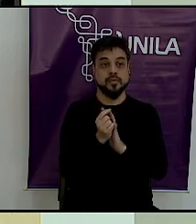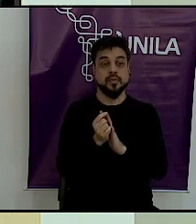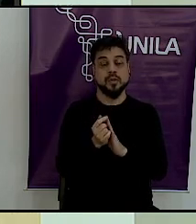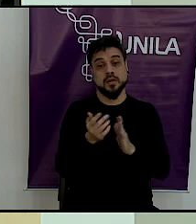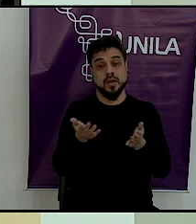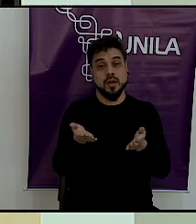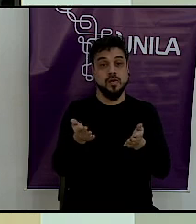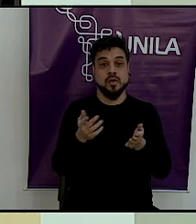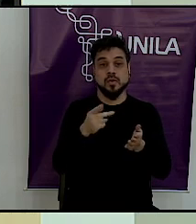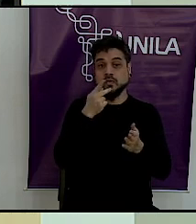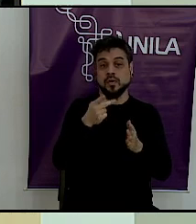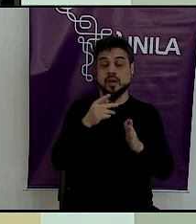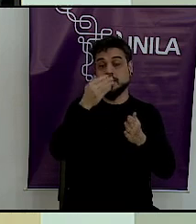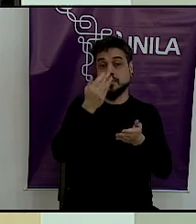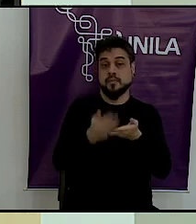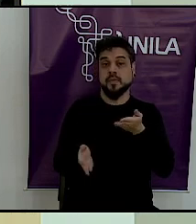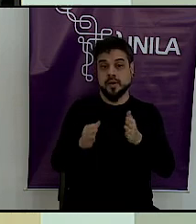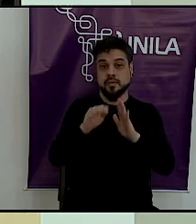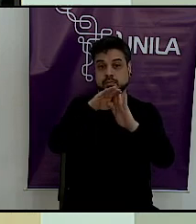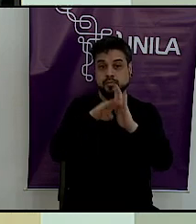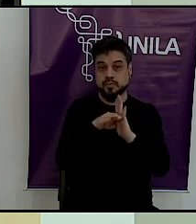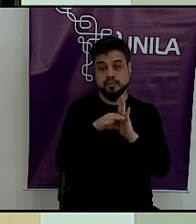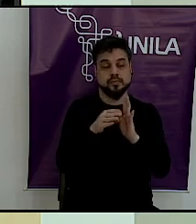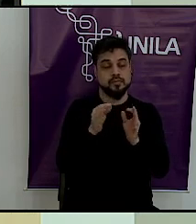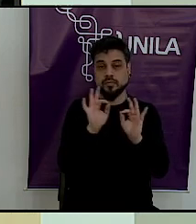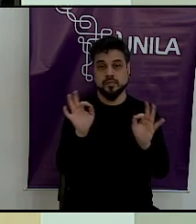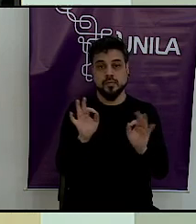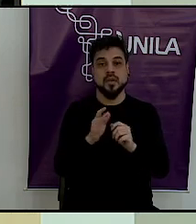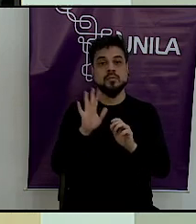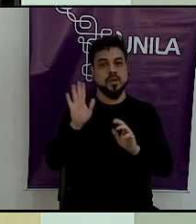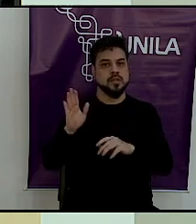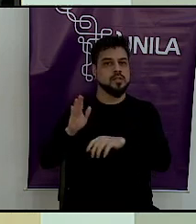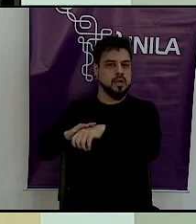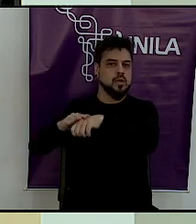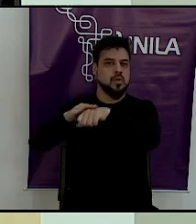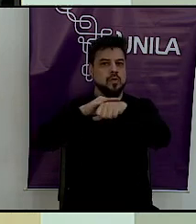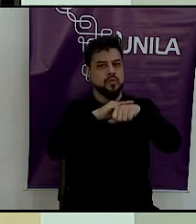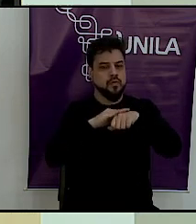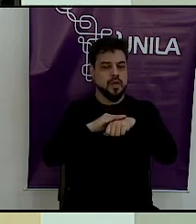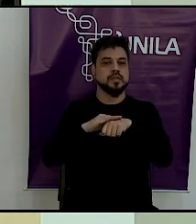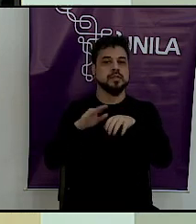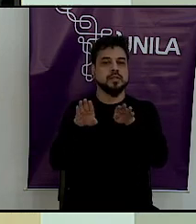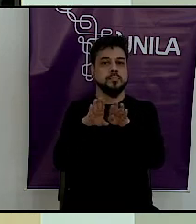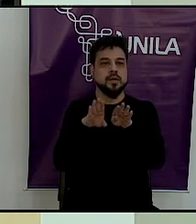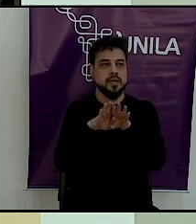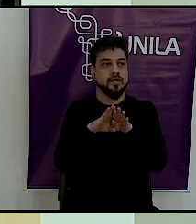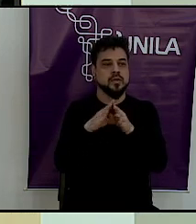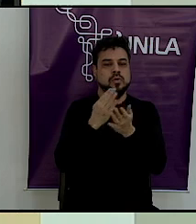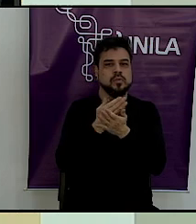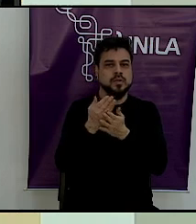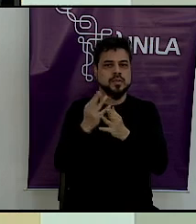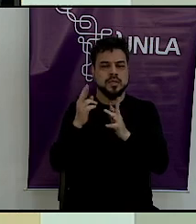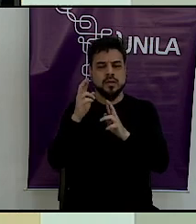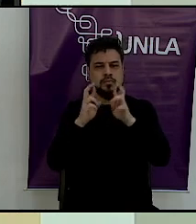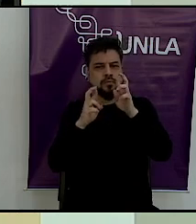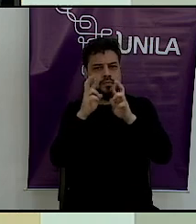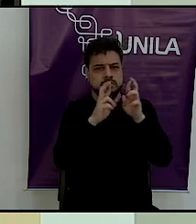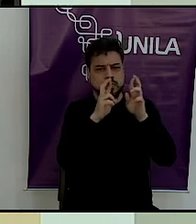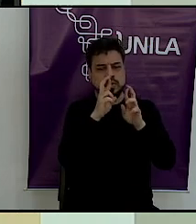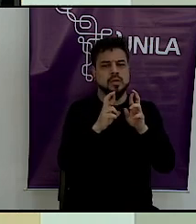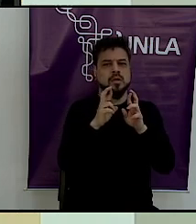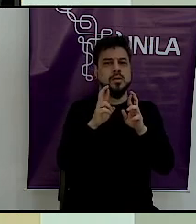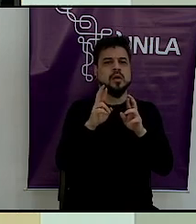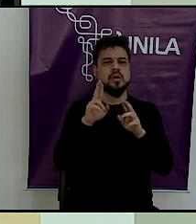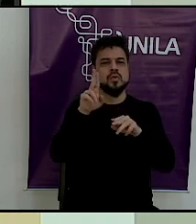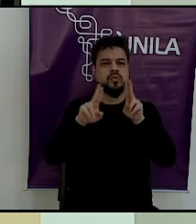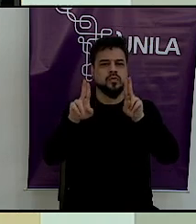fala em perda de orçamento, mas já se tem algumas conversas nesse sentido de também avaliar para aquelas universidades que estão